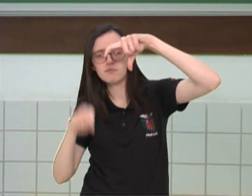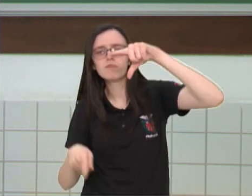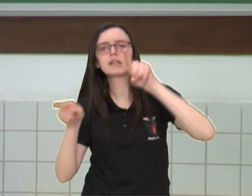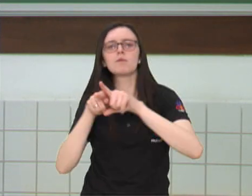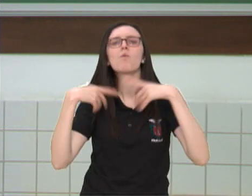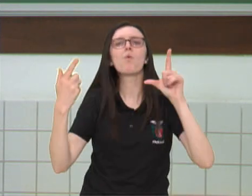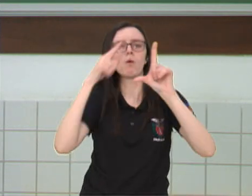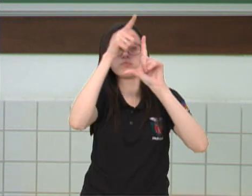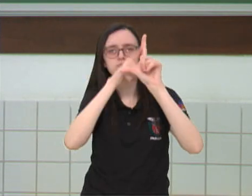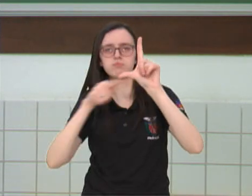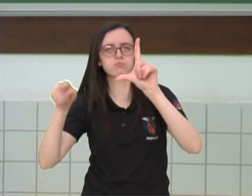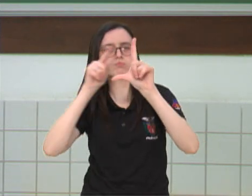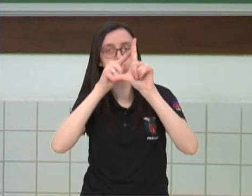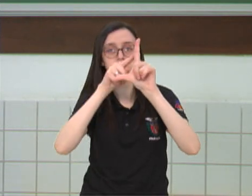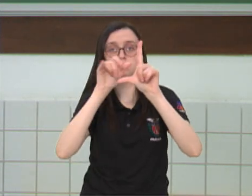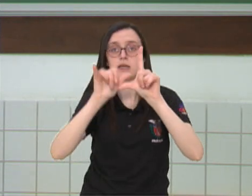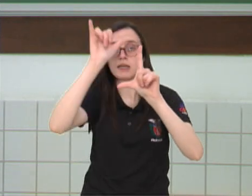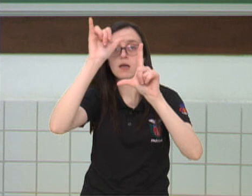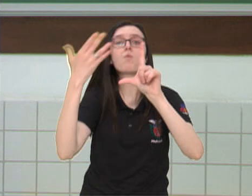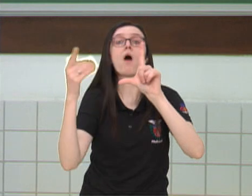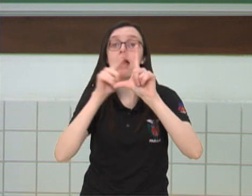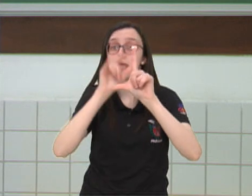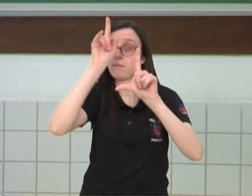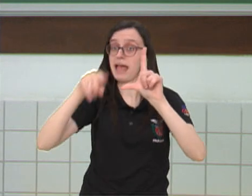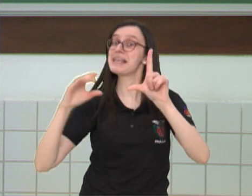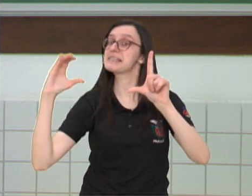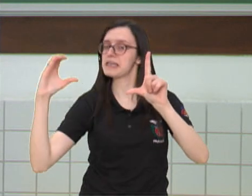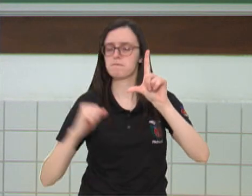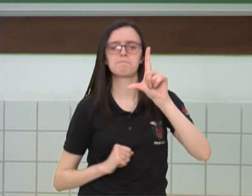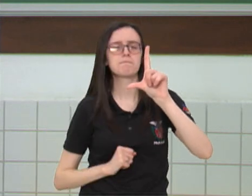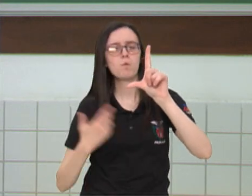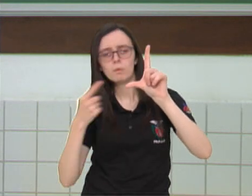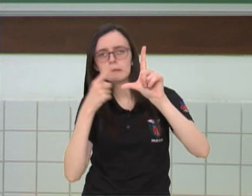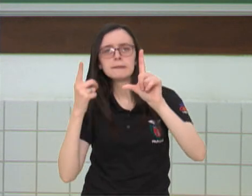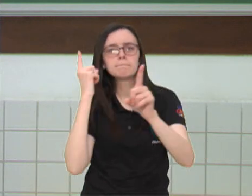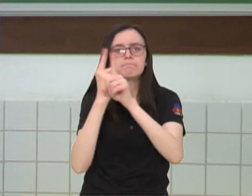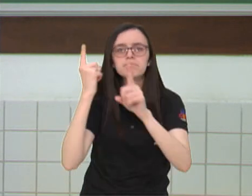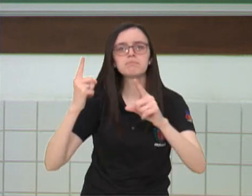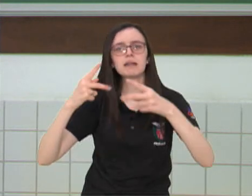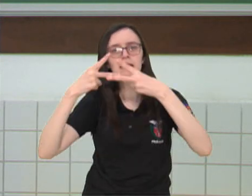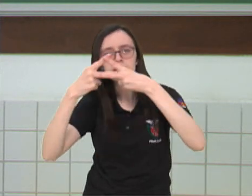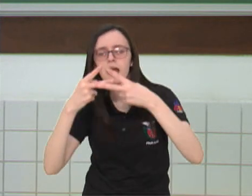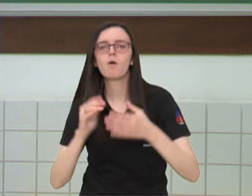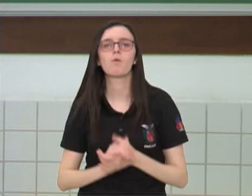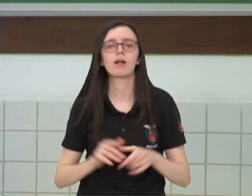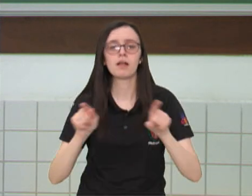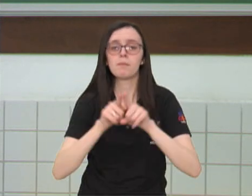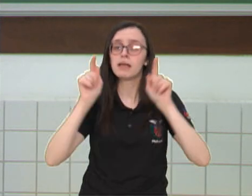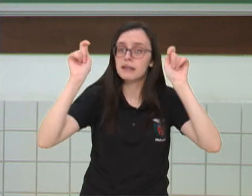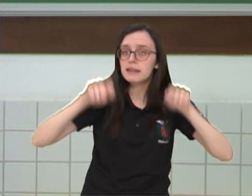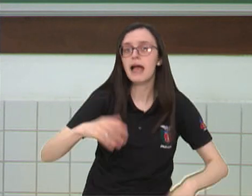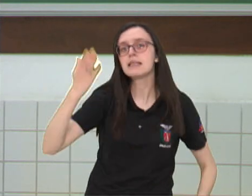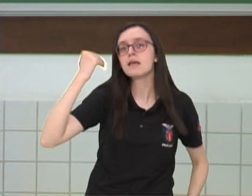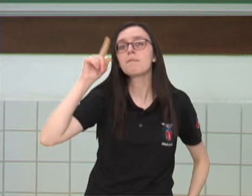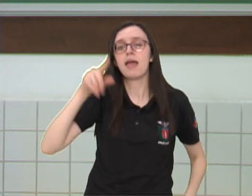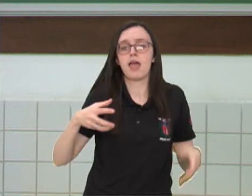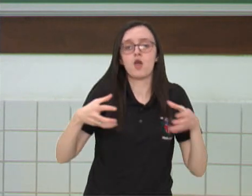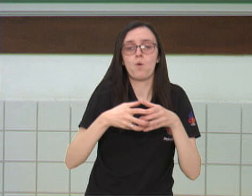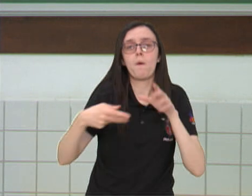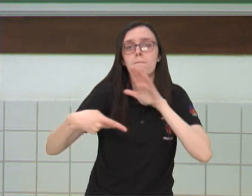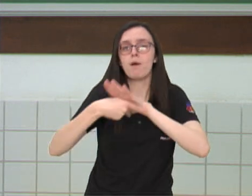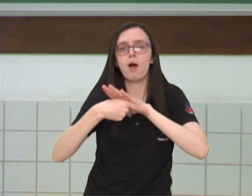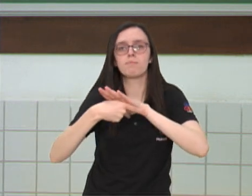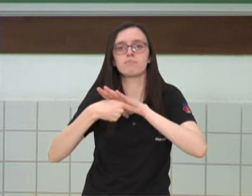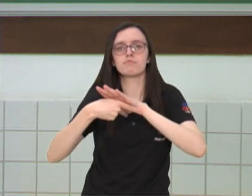intersecção com o eixo Y, que é o valor de C, consegue calcular o discriminante delta, saber se são duas raízes reais distintas